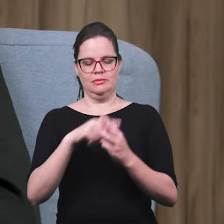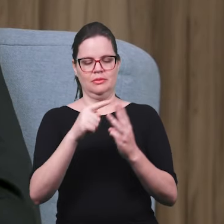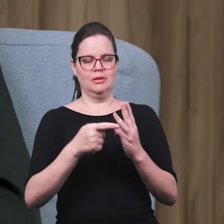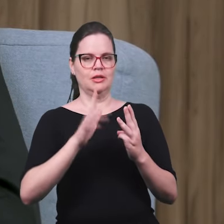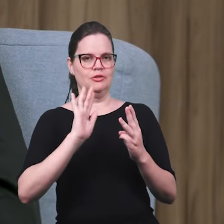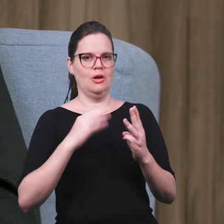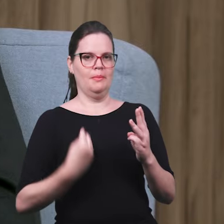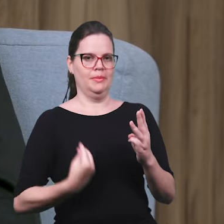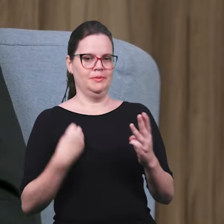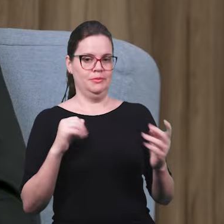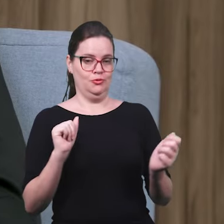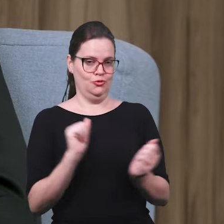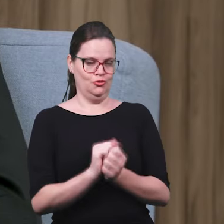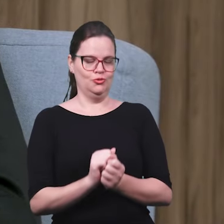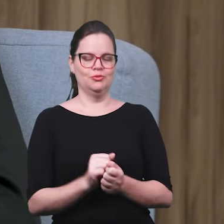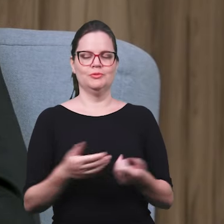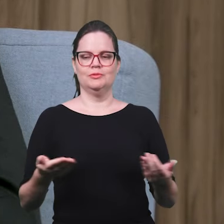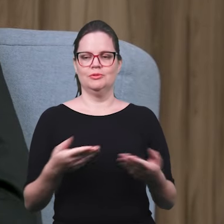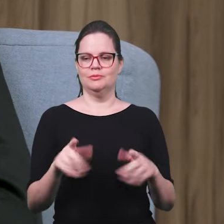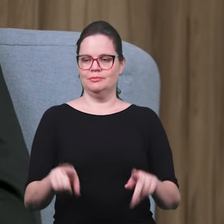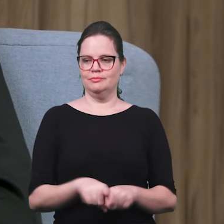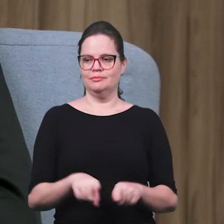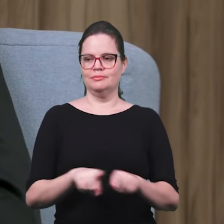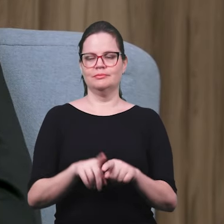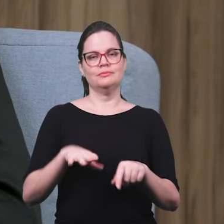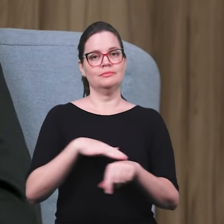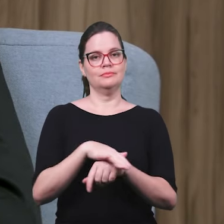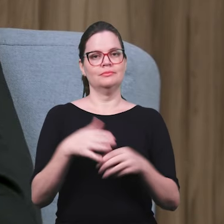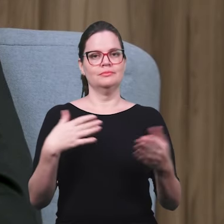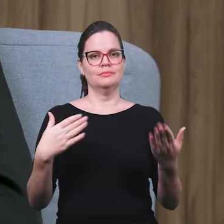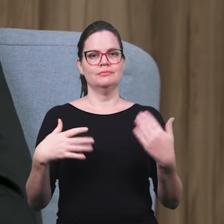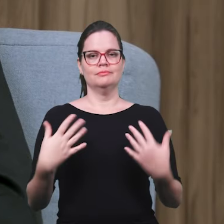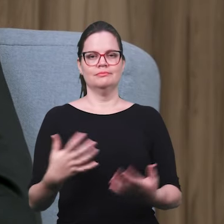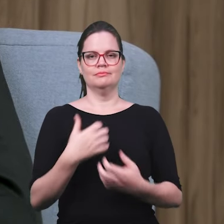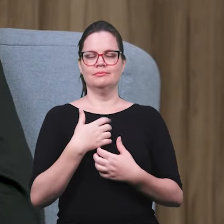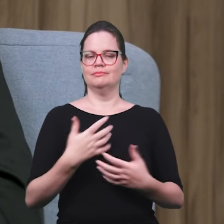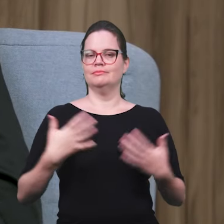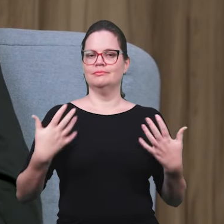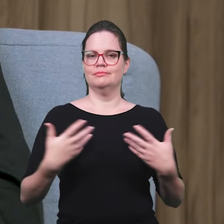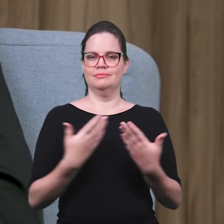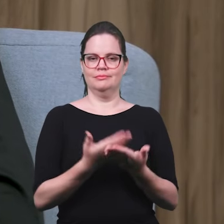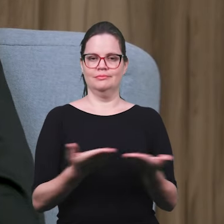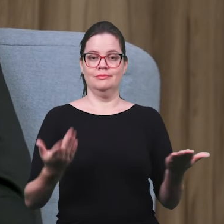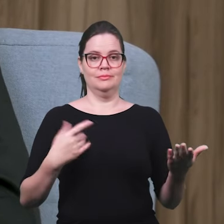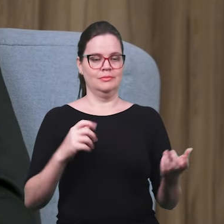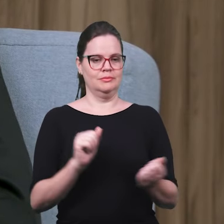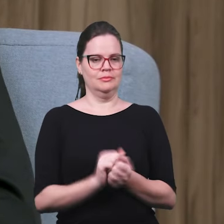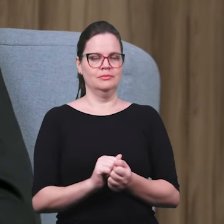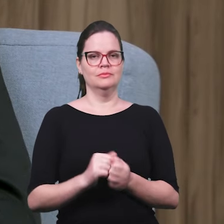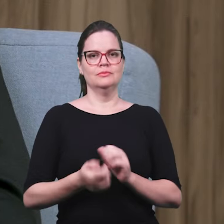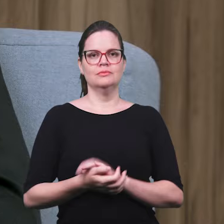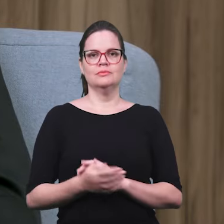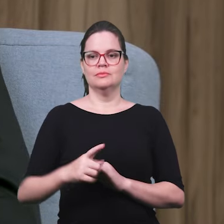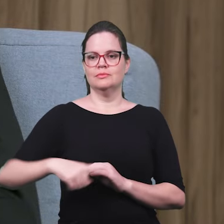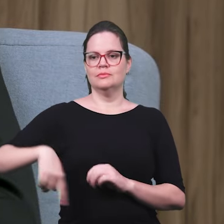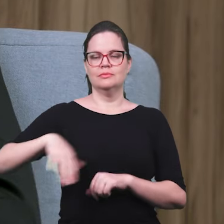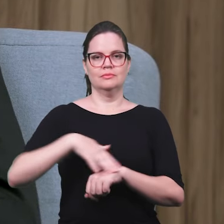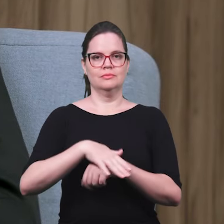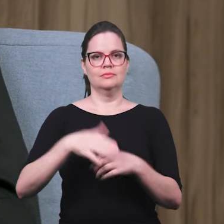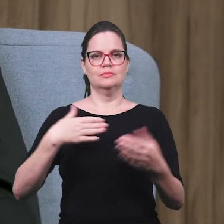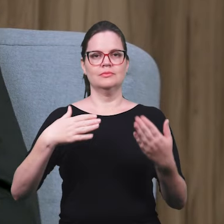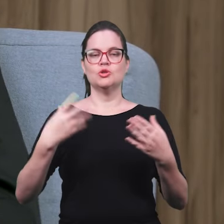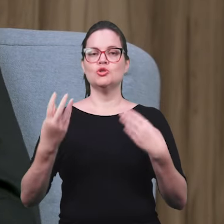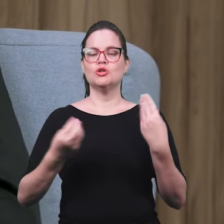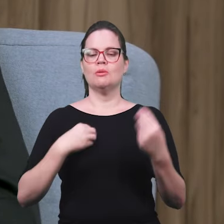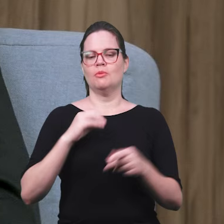3 episódios anteriores e está conosco aqui hoje também. E é uma alegria termos aqui os nossos irmãos convidados para falar um